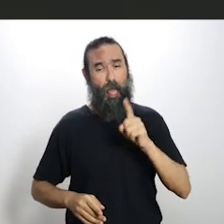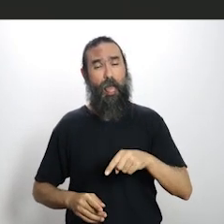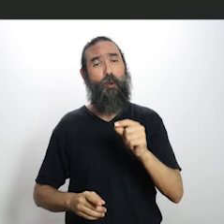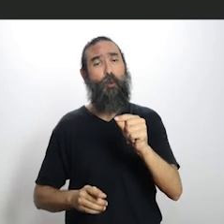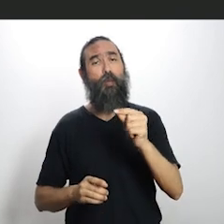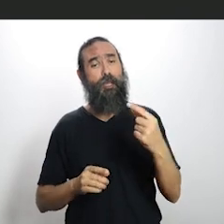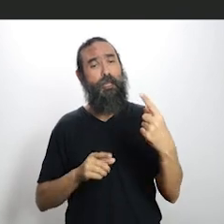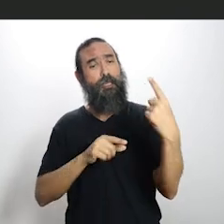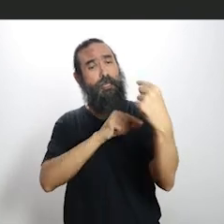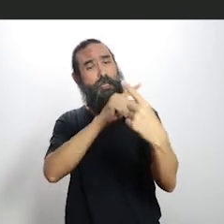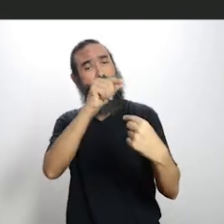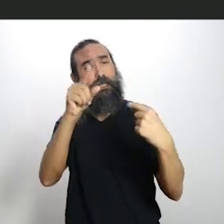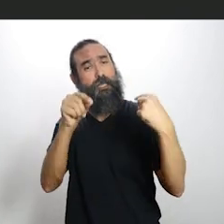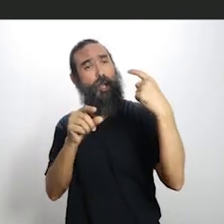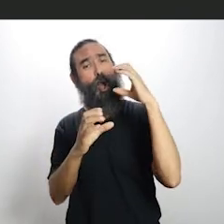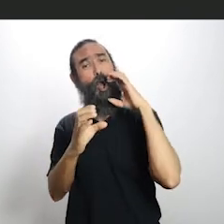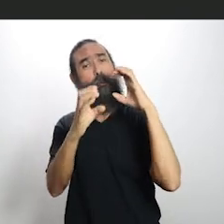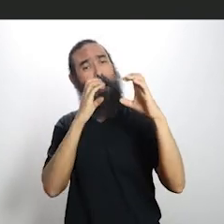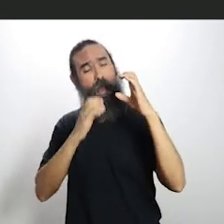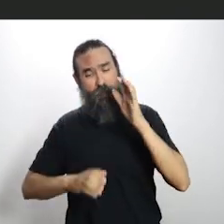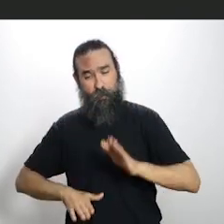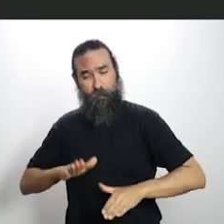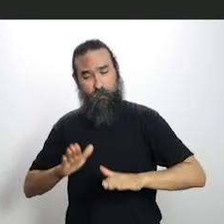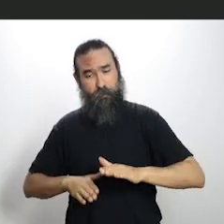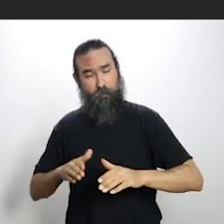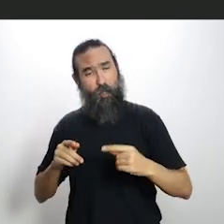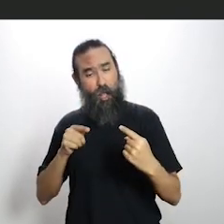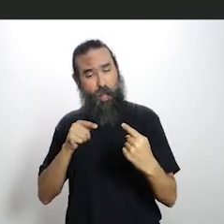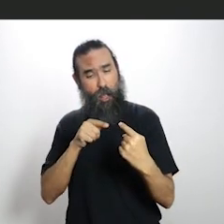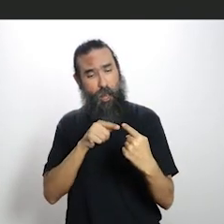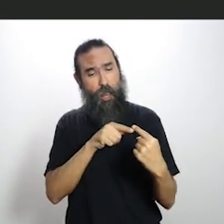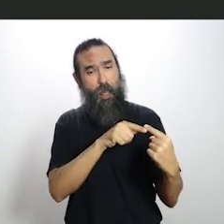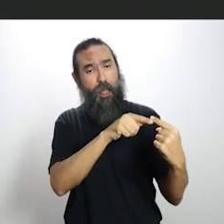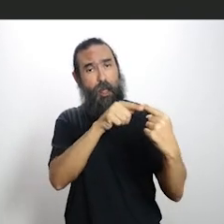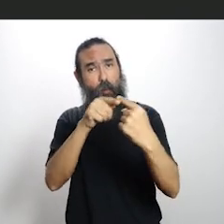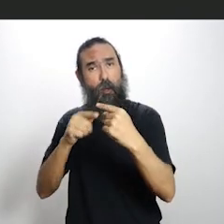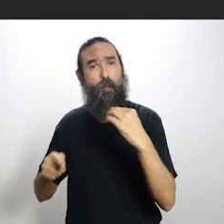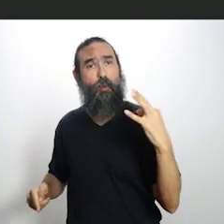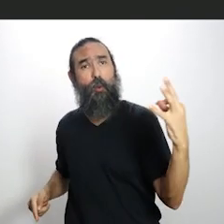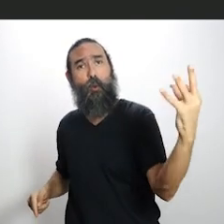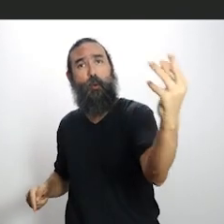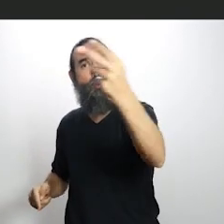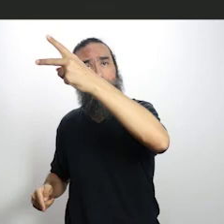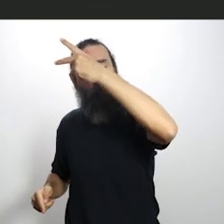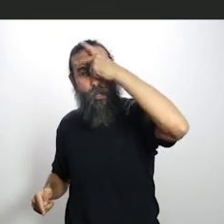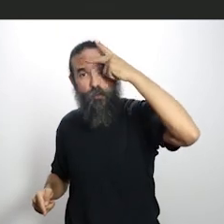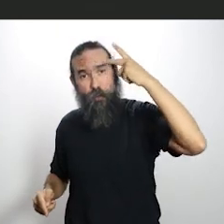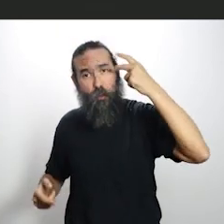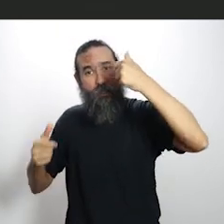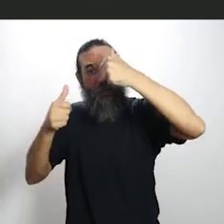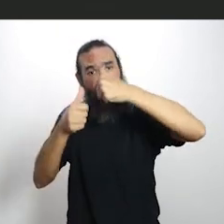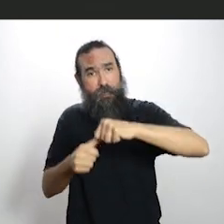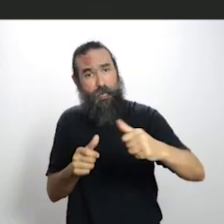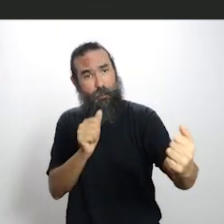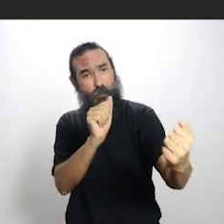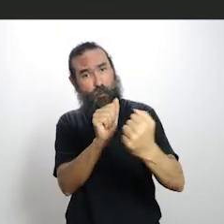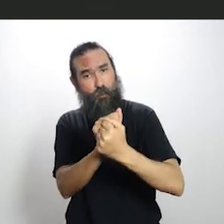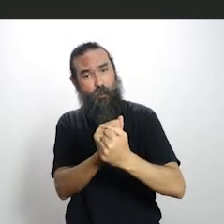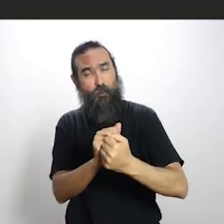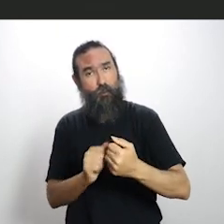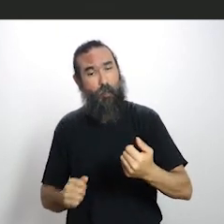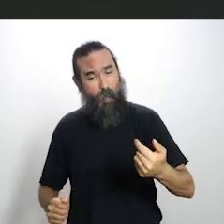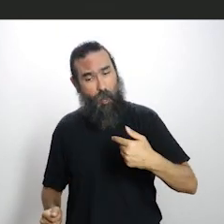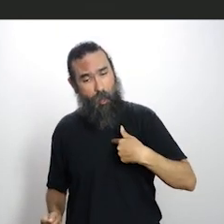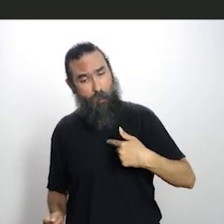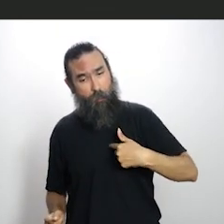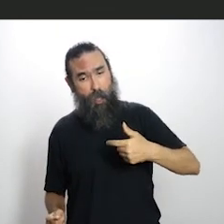e com minha avó que está espiritualmente eu falo com ela falo com meu avô com esse tambor e com iPhone eu consigo ligar pra minha avó